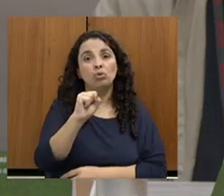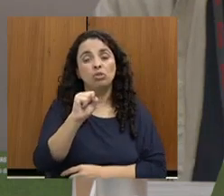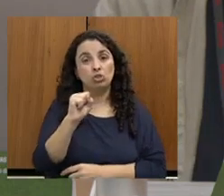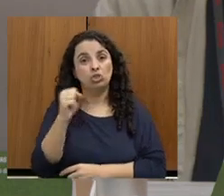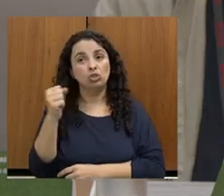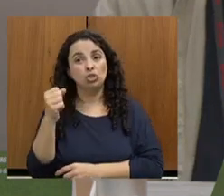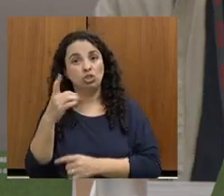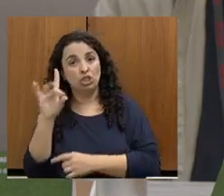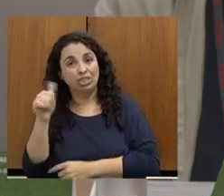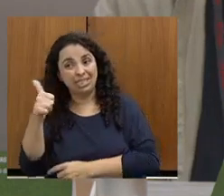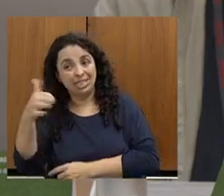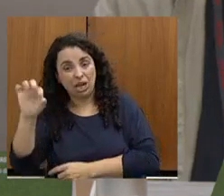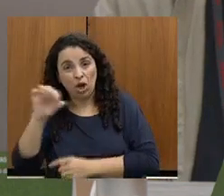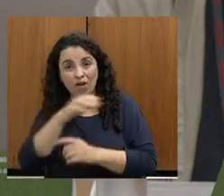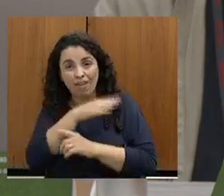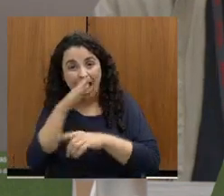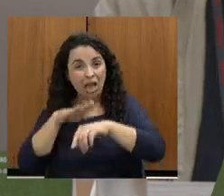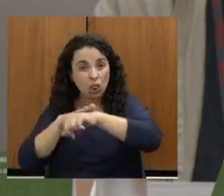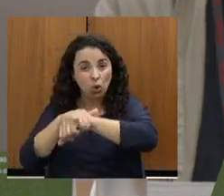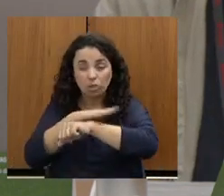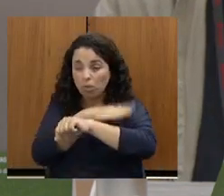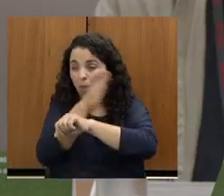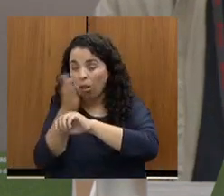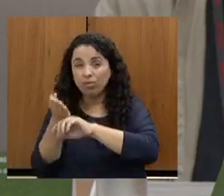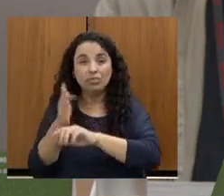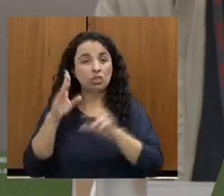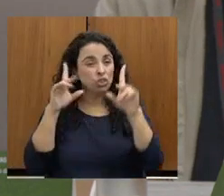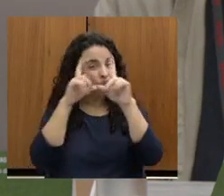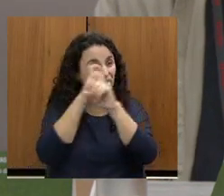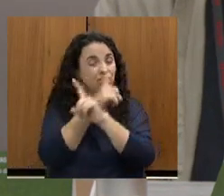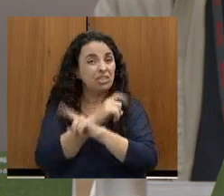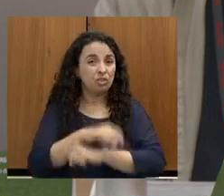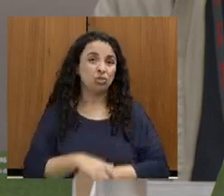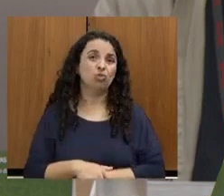presente, dia 19 de setembro, ela fez 60 anos.